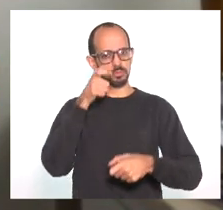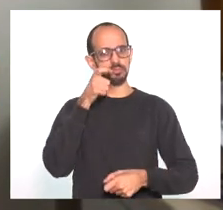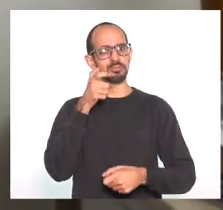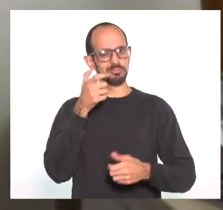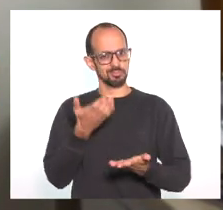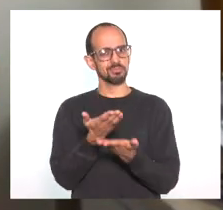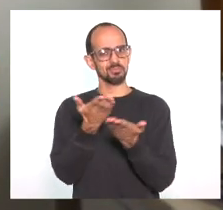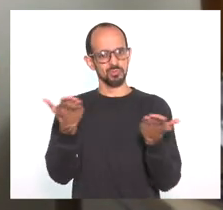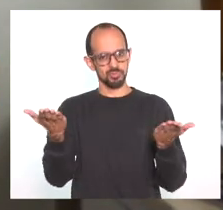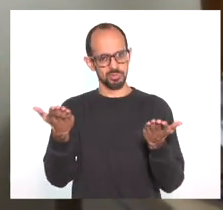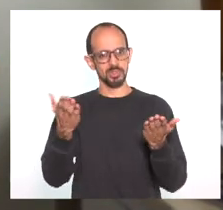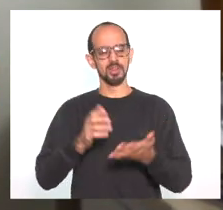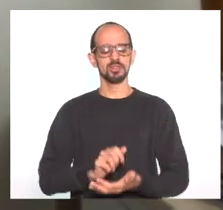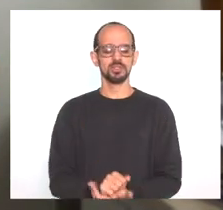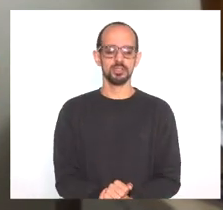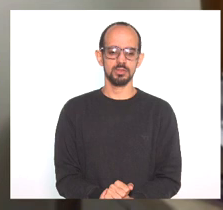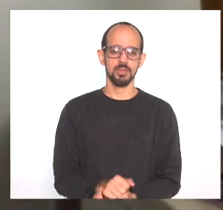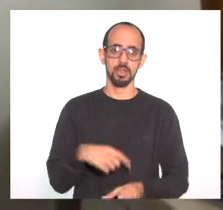para depois a gente